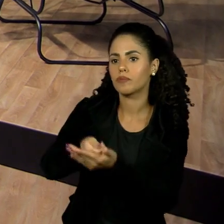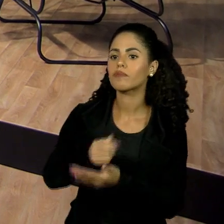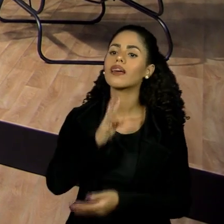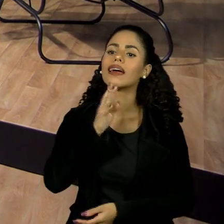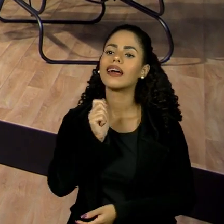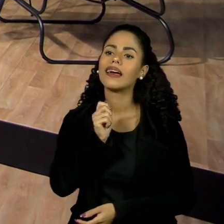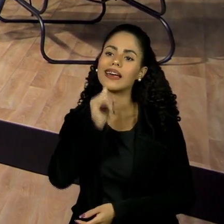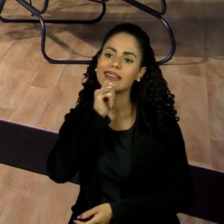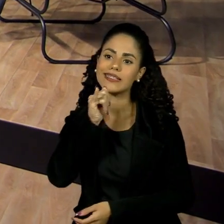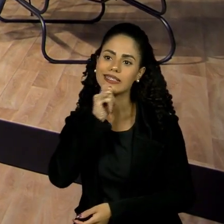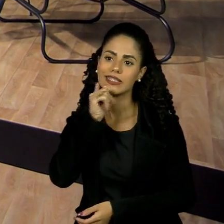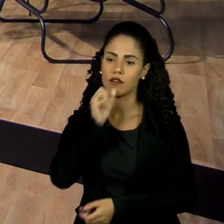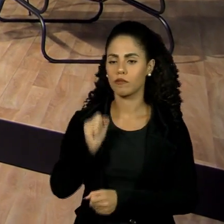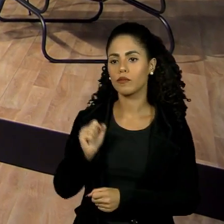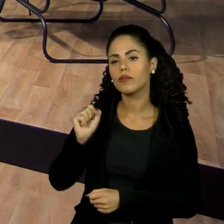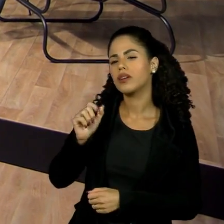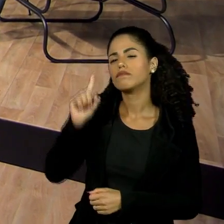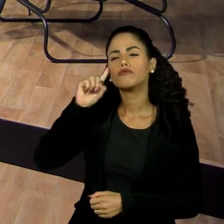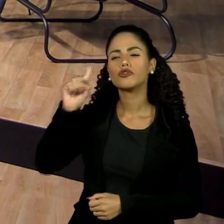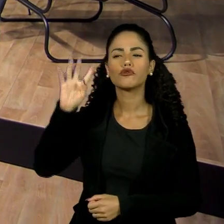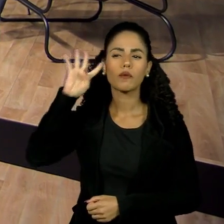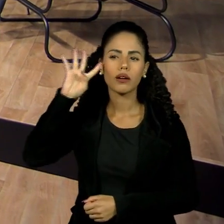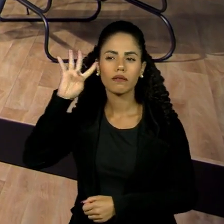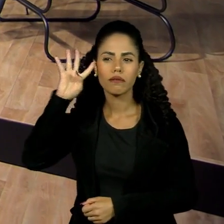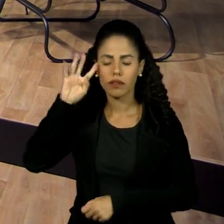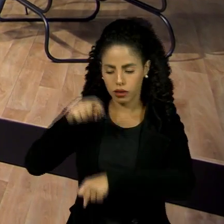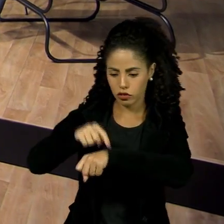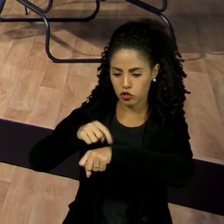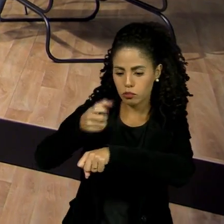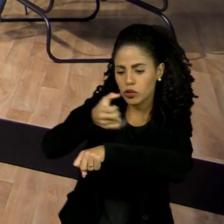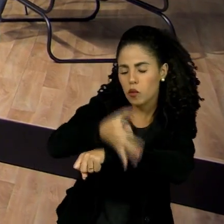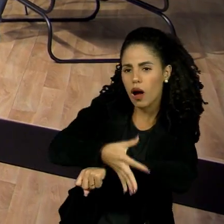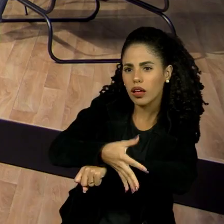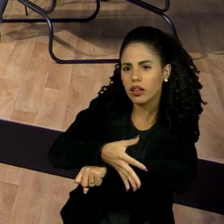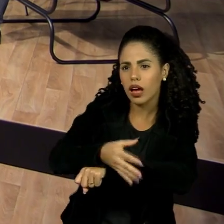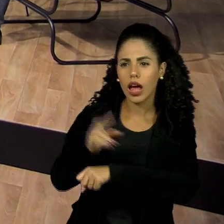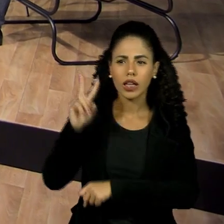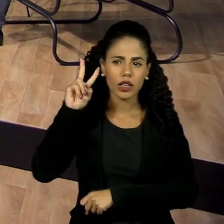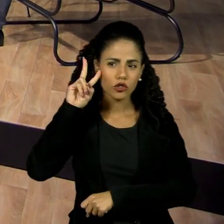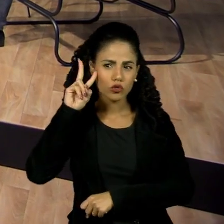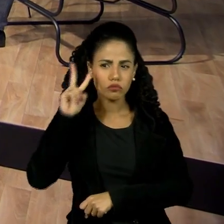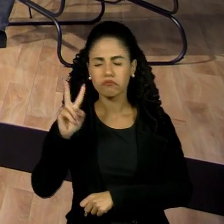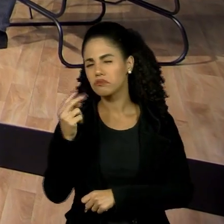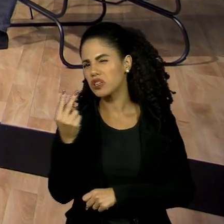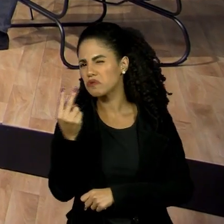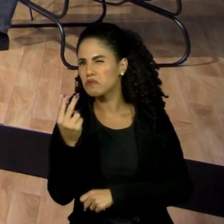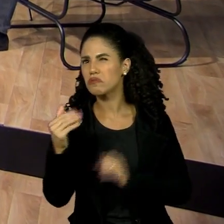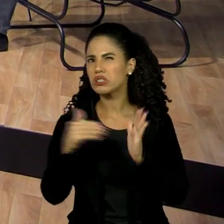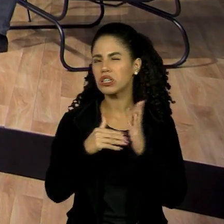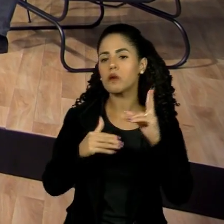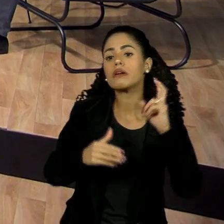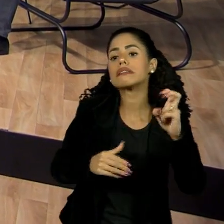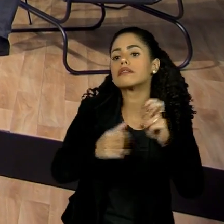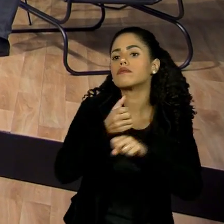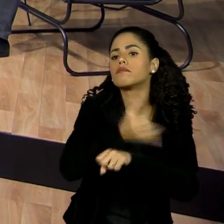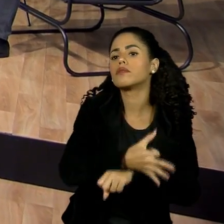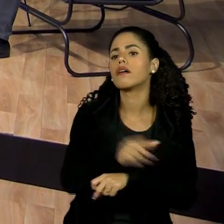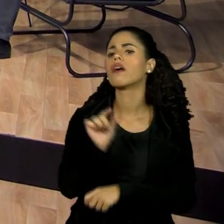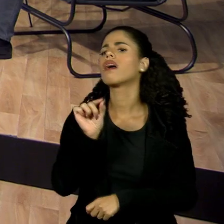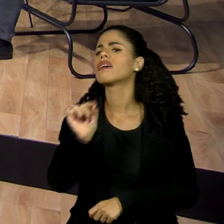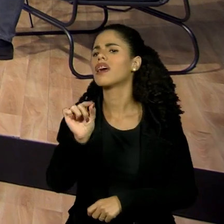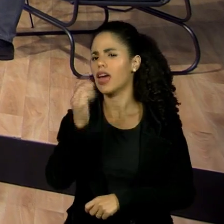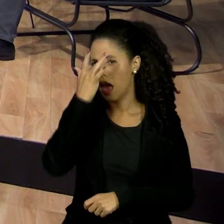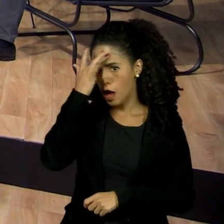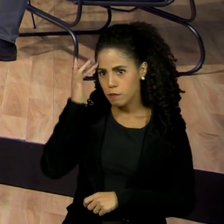de madrugada das 2 às 4 da manhã. Você acha que é o apostador recreativo?